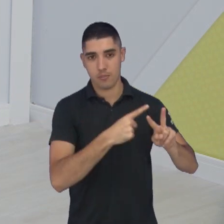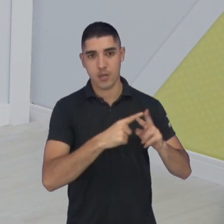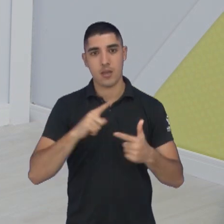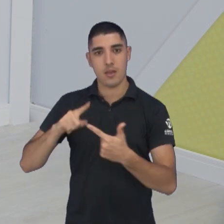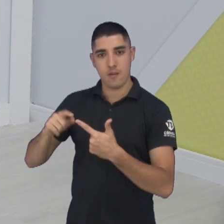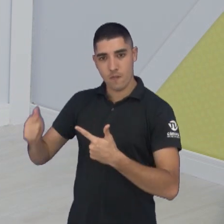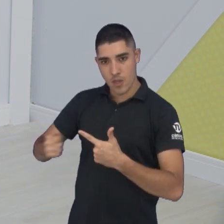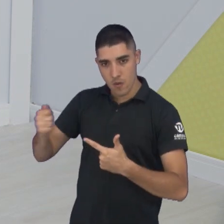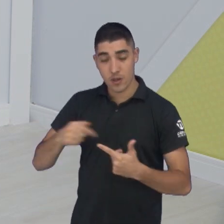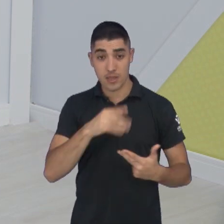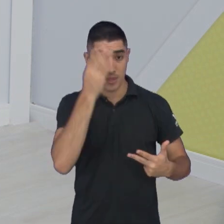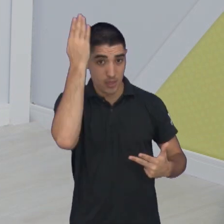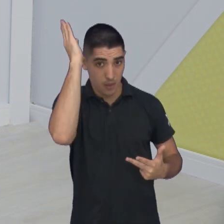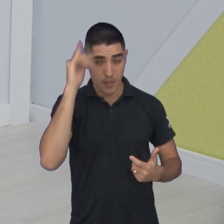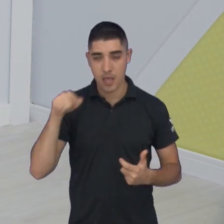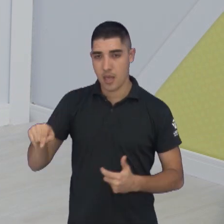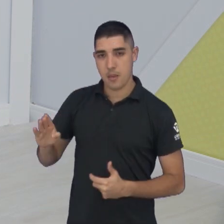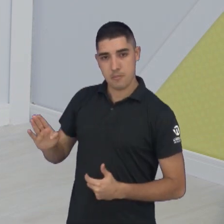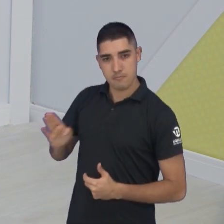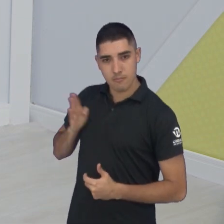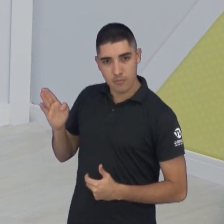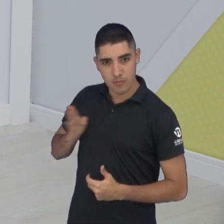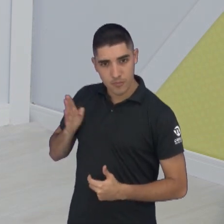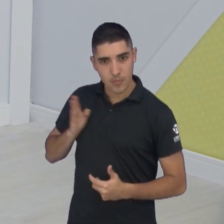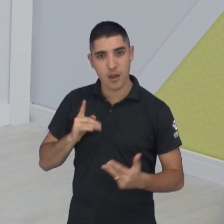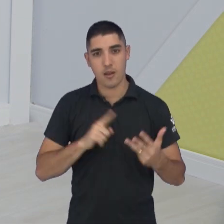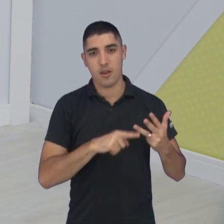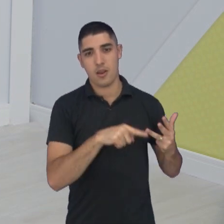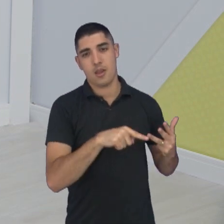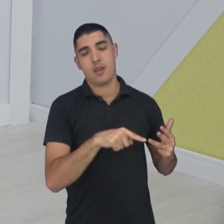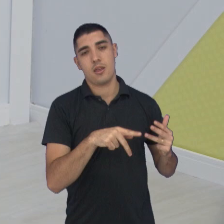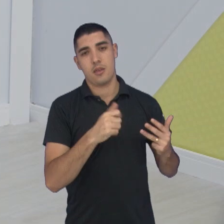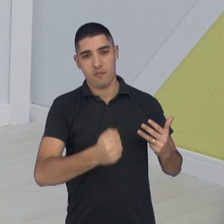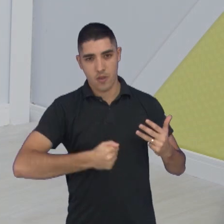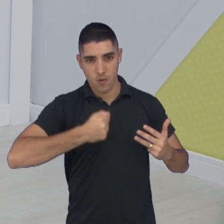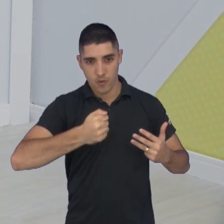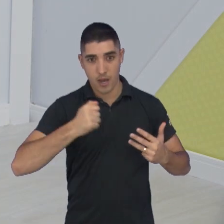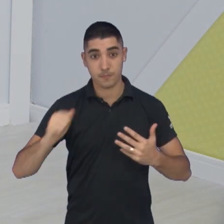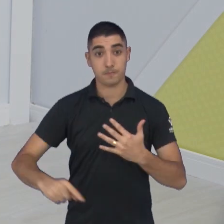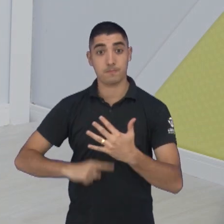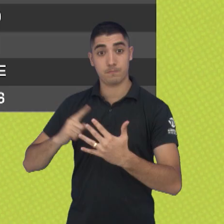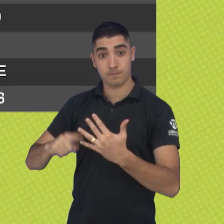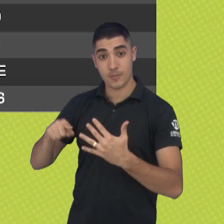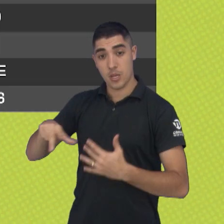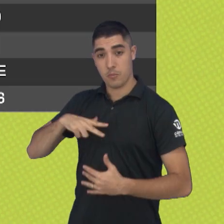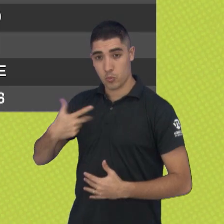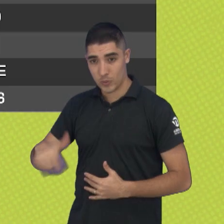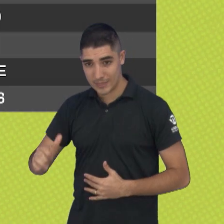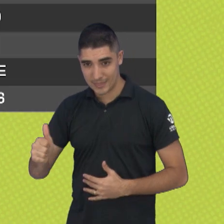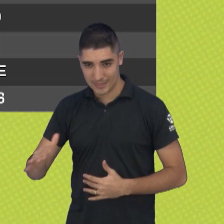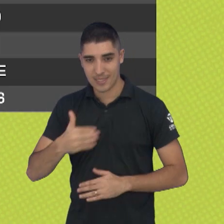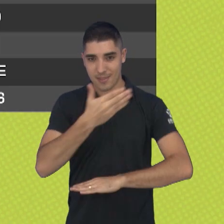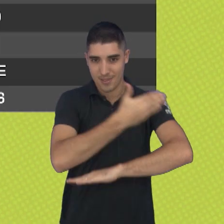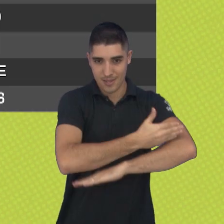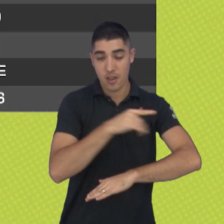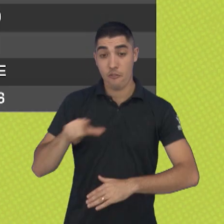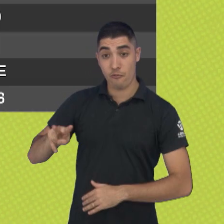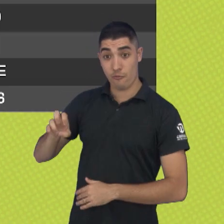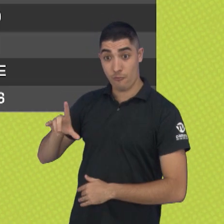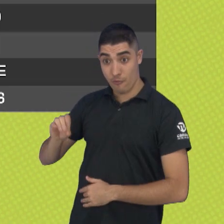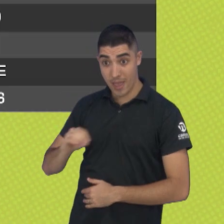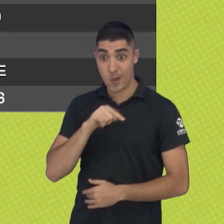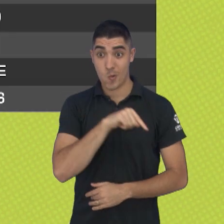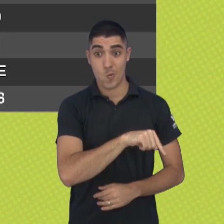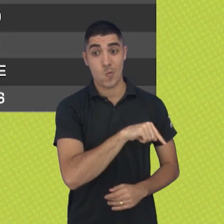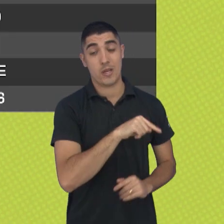Taubaté, 19h30 Oeste Primavera, também São Bento e Linense, 19h30. 20 horas, Portuguesa Santista e Rio Claro, Velo Clube e São